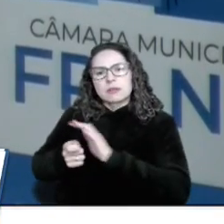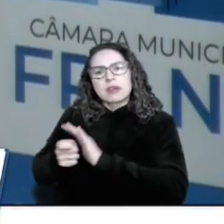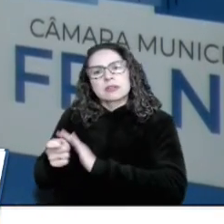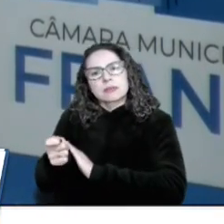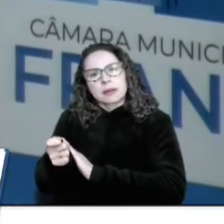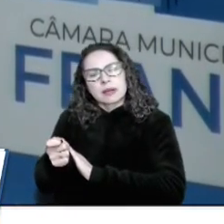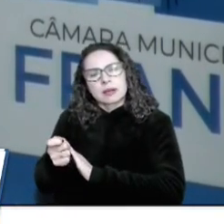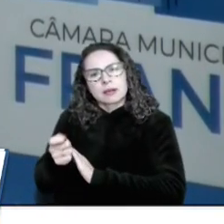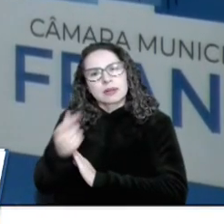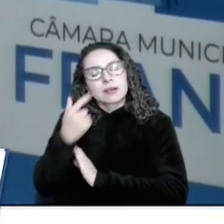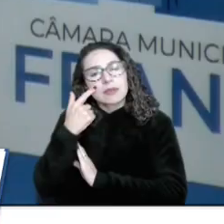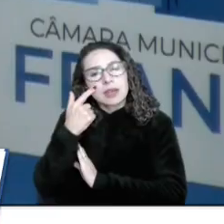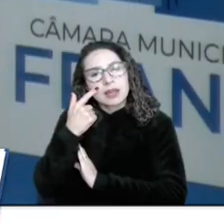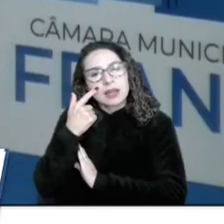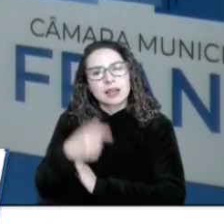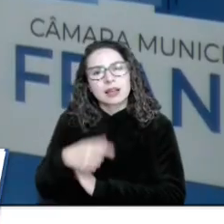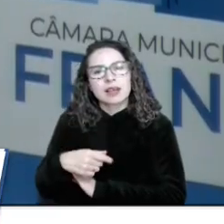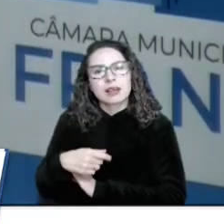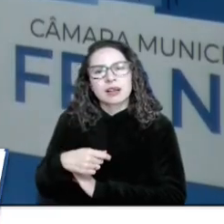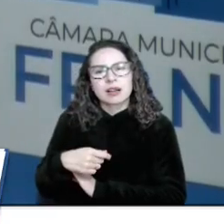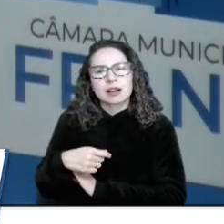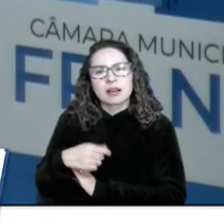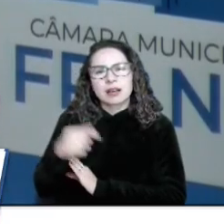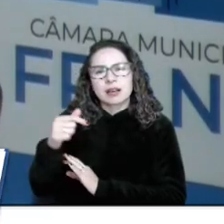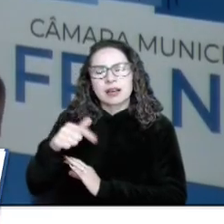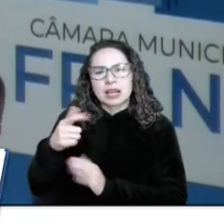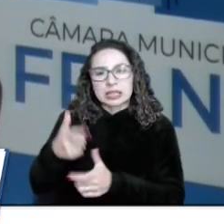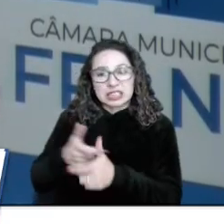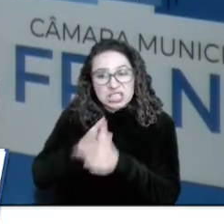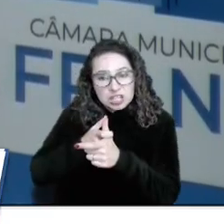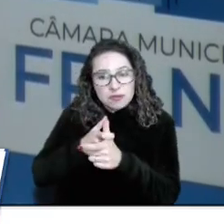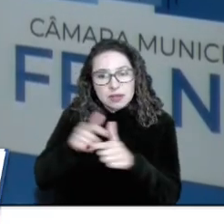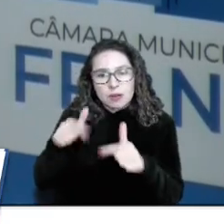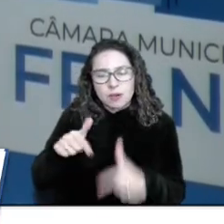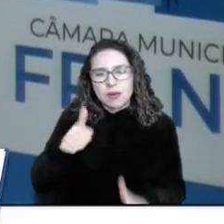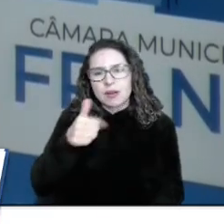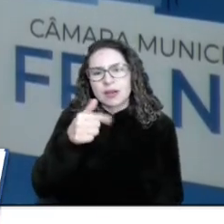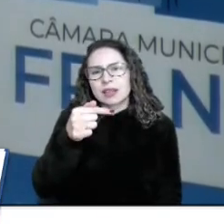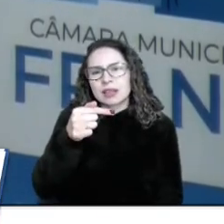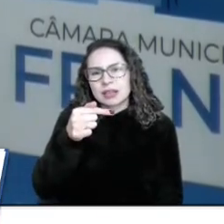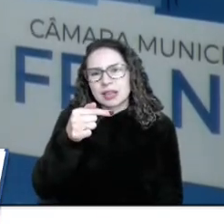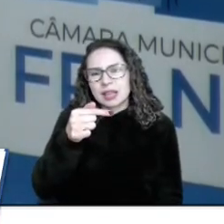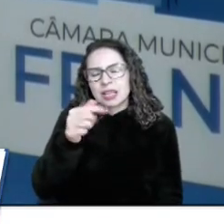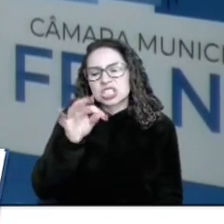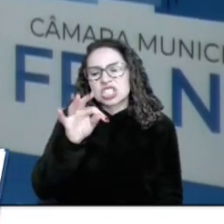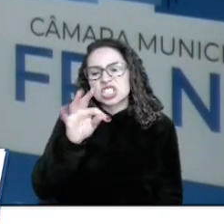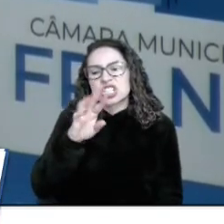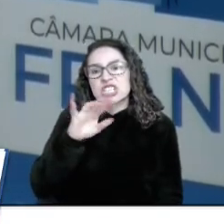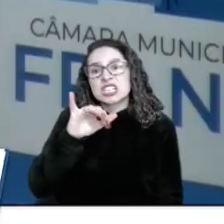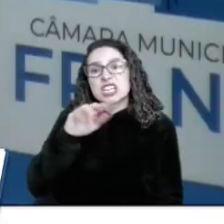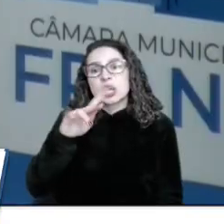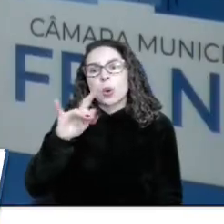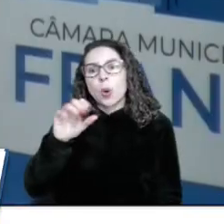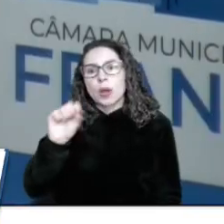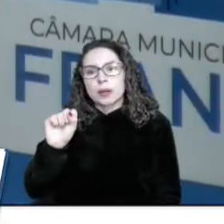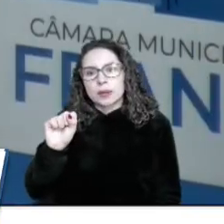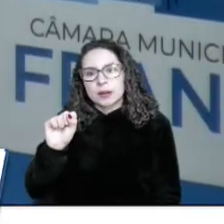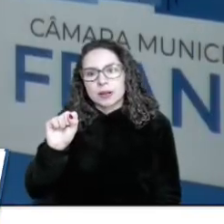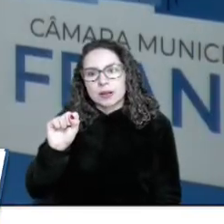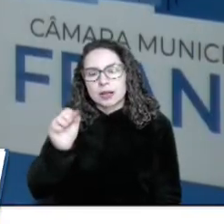ideia, a nossa dívida hoje é de 7 trilhões e